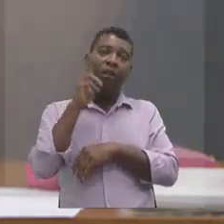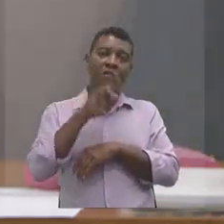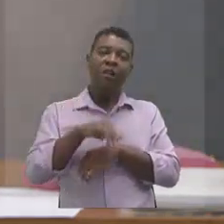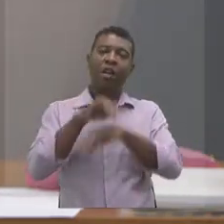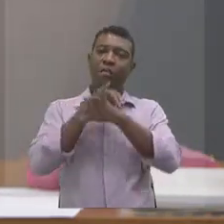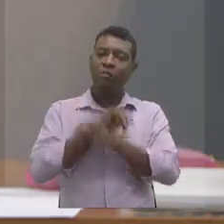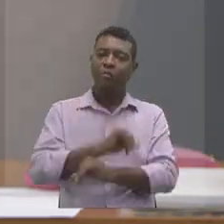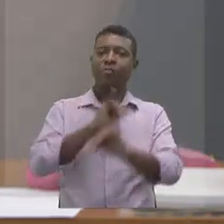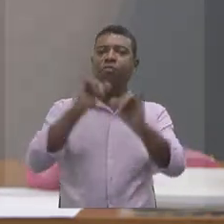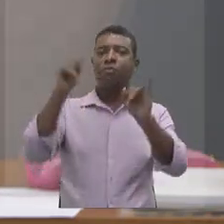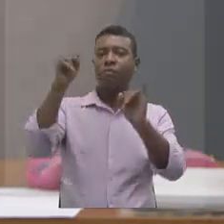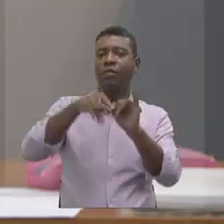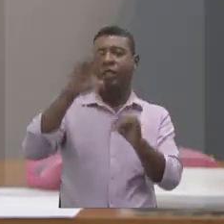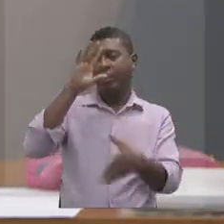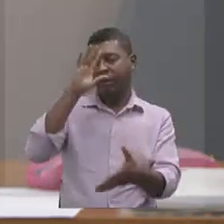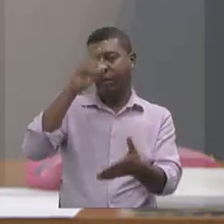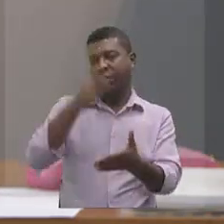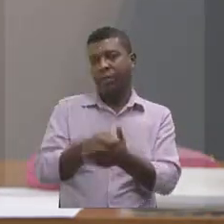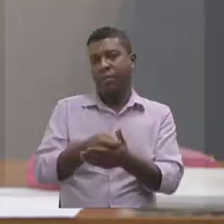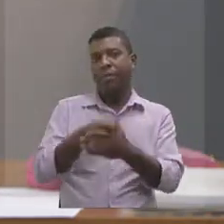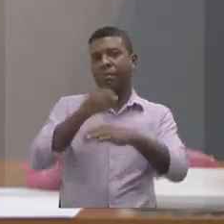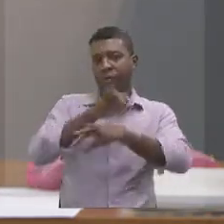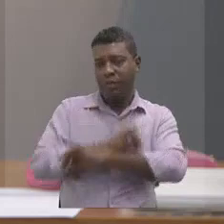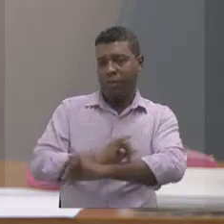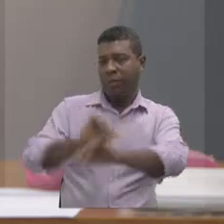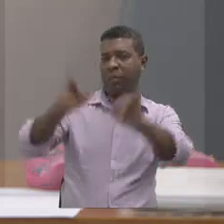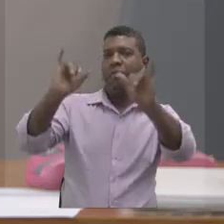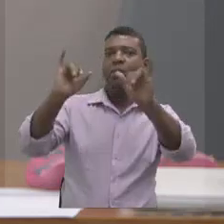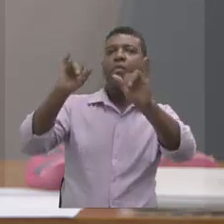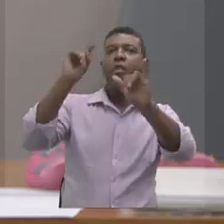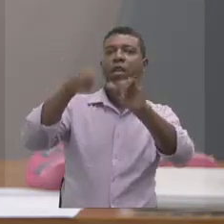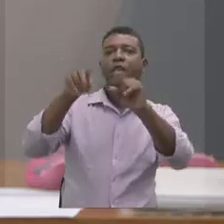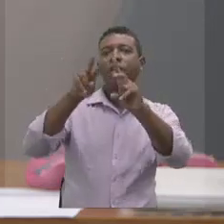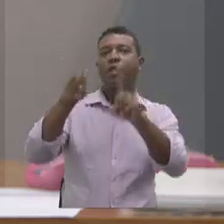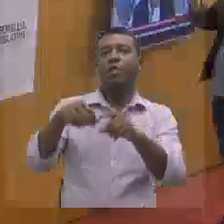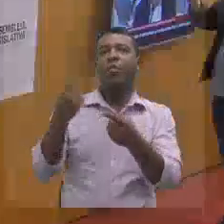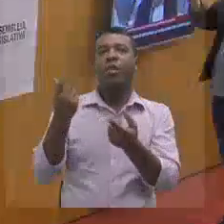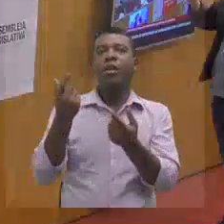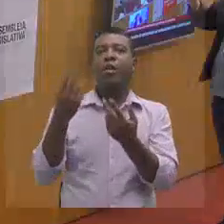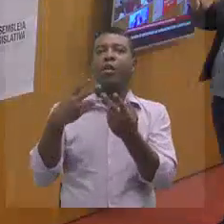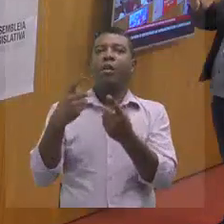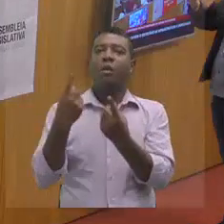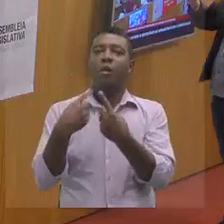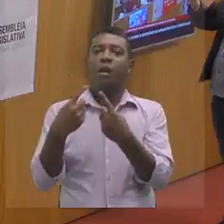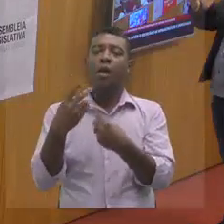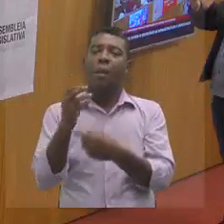essa decisão Em relação a essa questão da 424 Tá certo